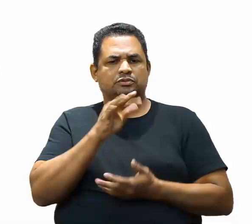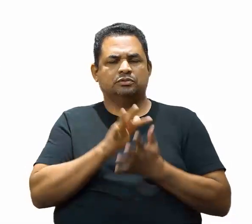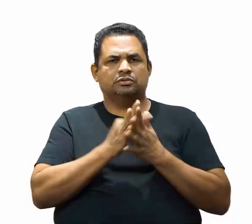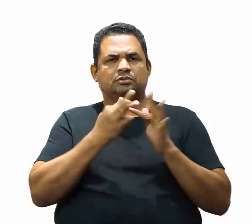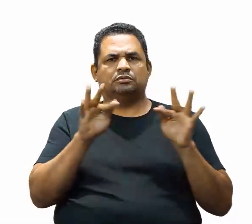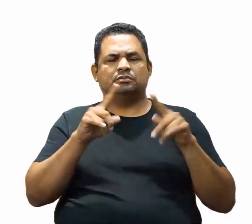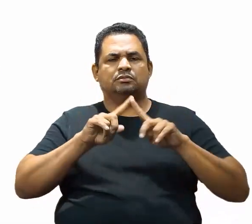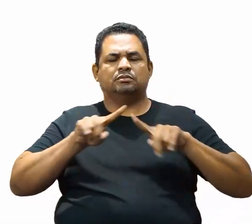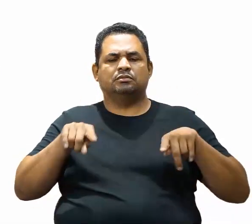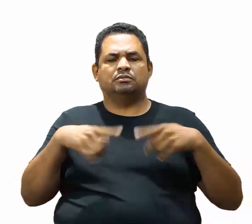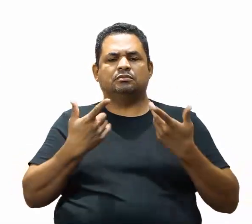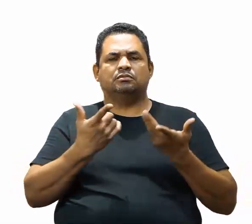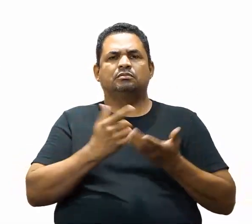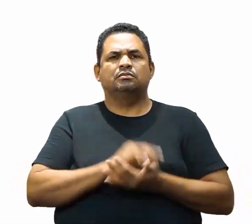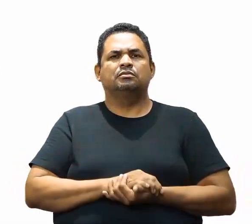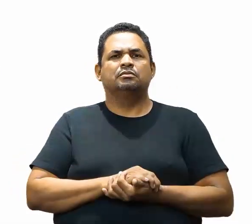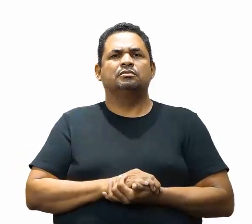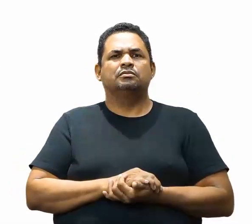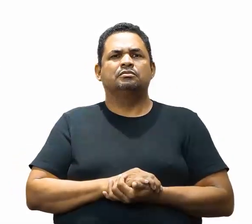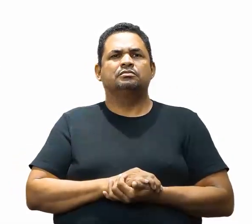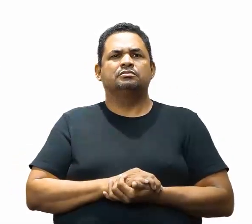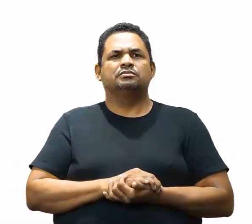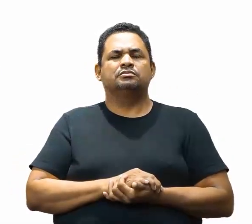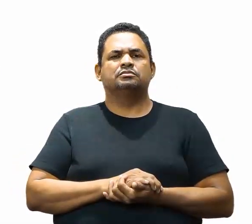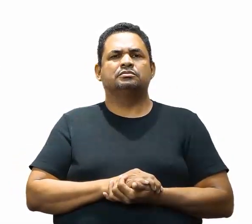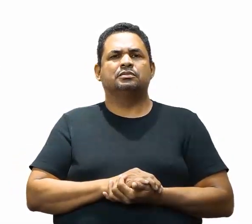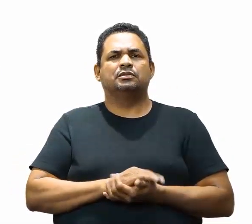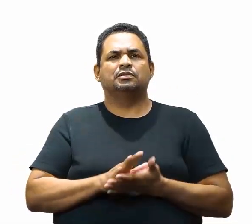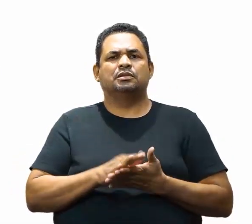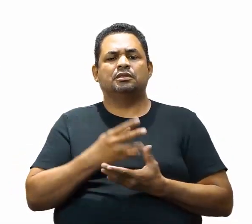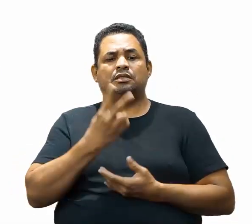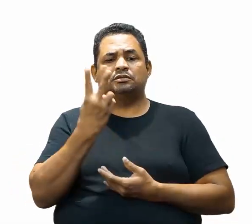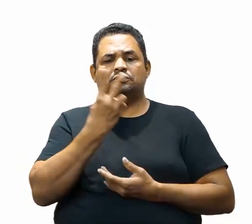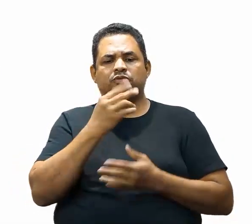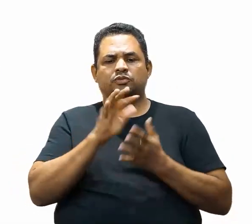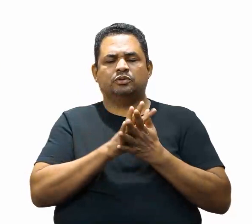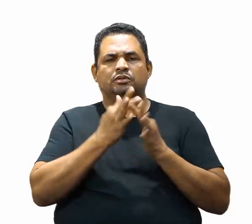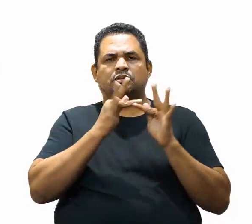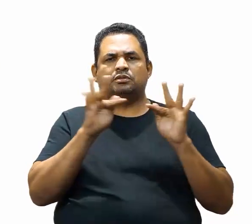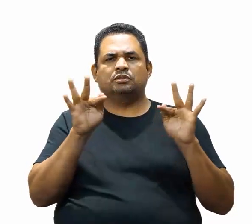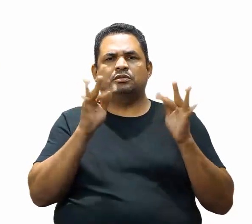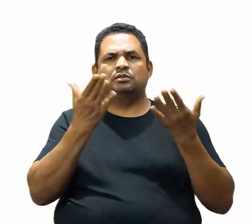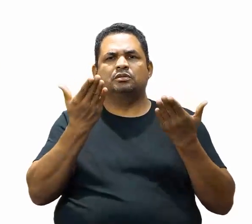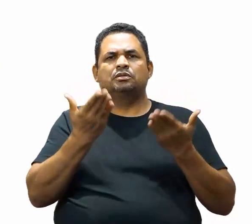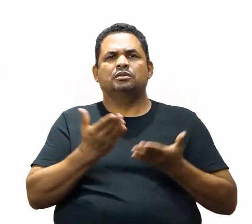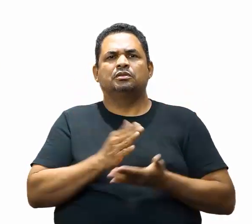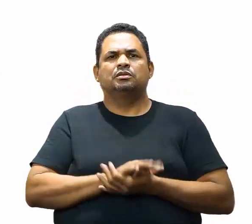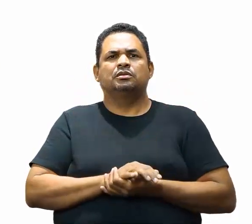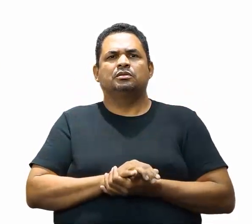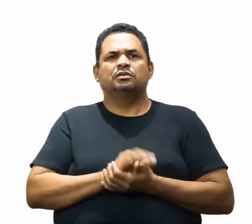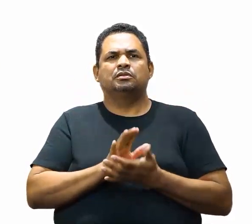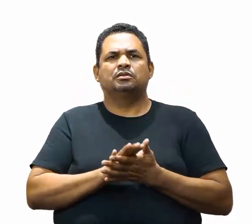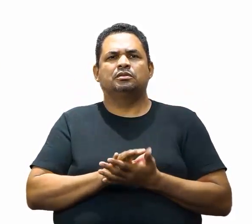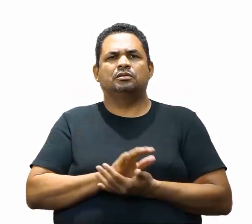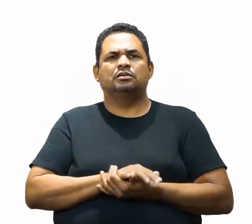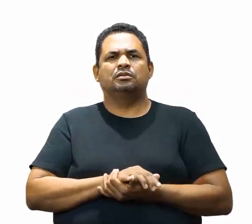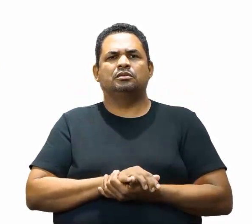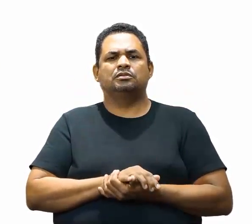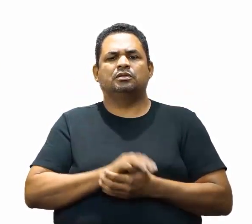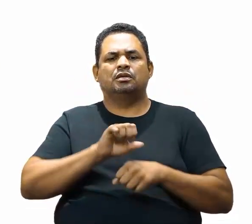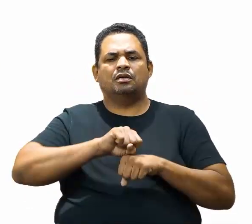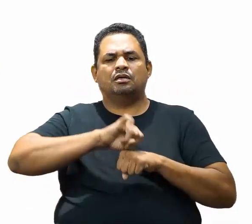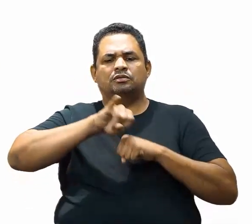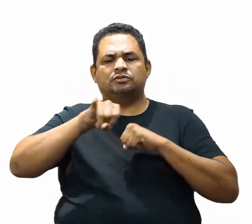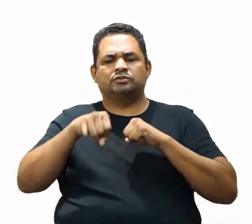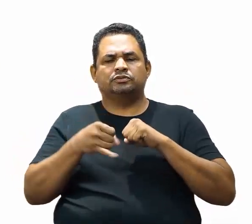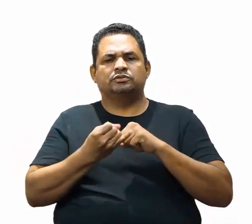Porém, contudo, todavia, entretanto, nessa segunda frase, ele colocou esse meu adjetivo com